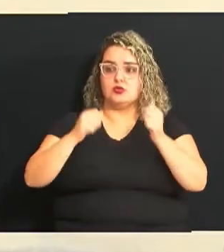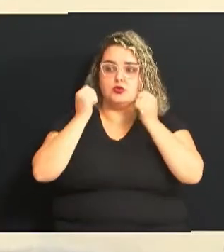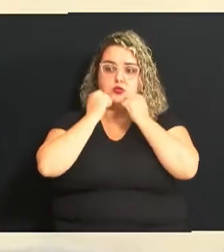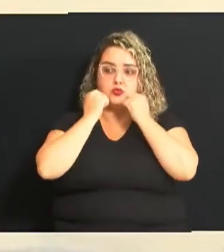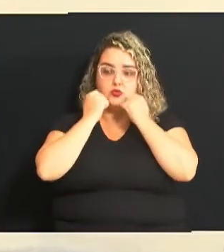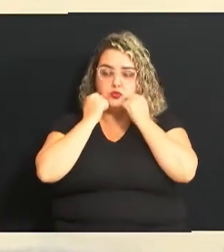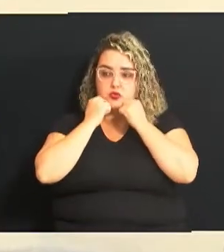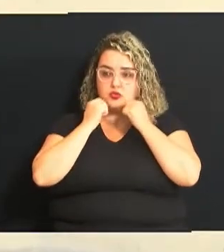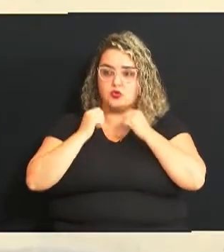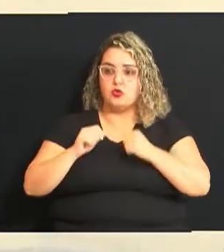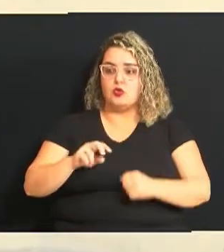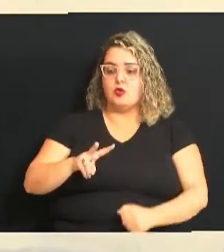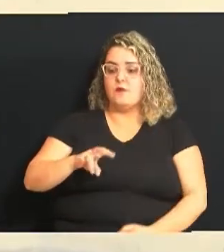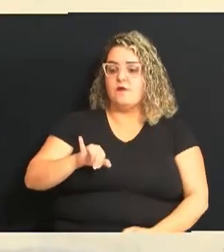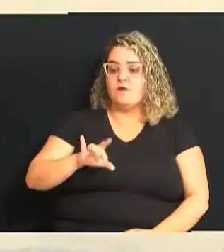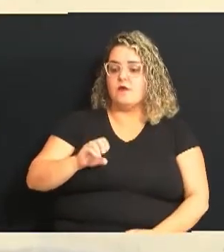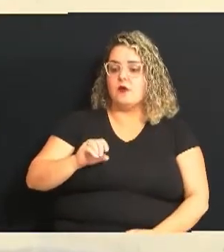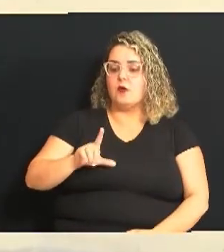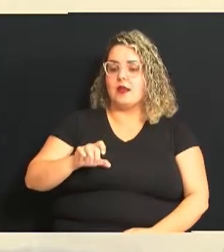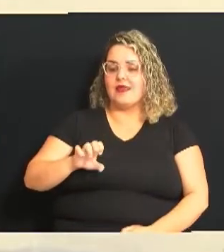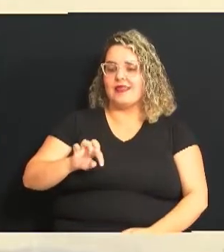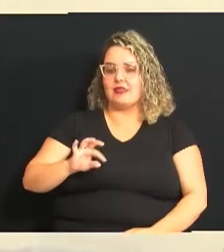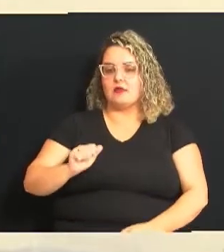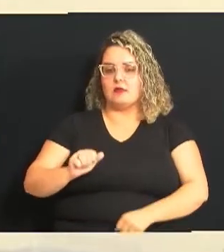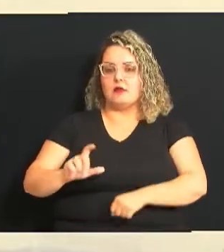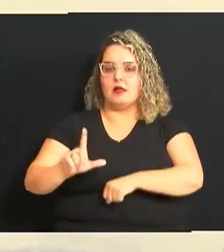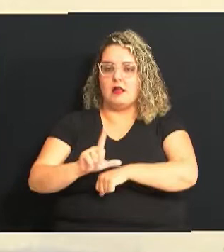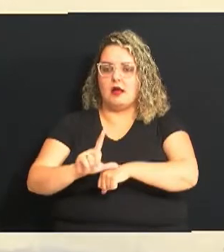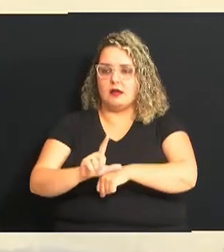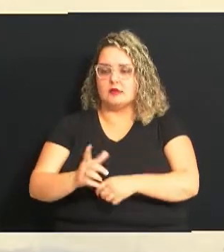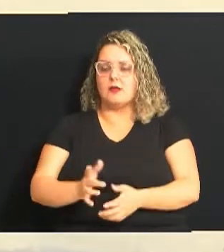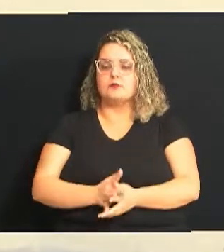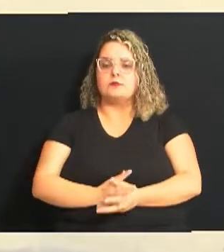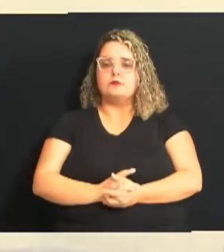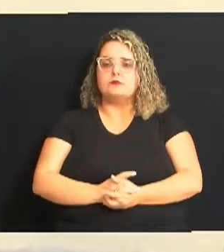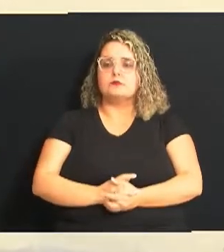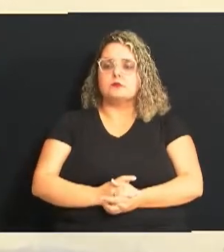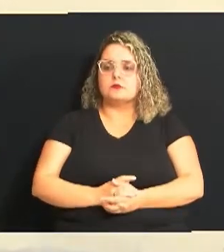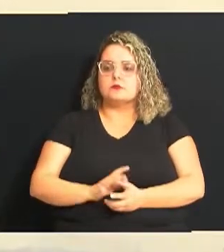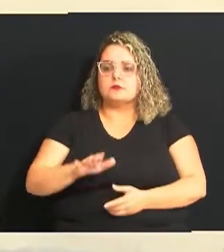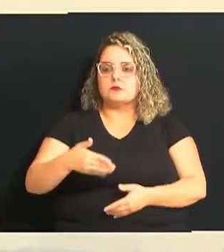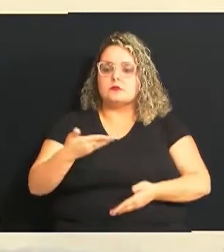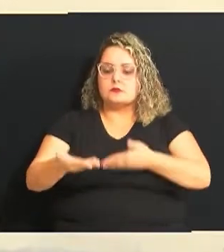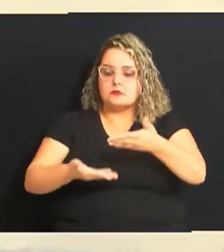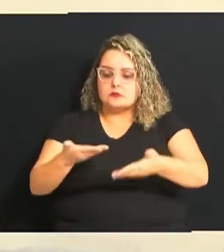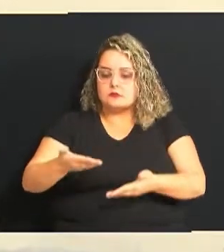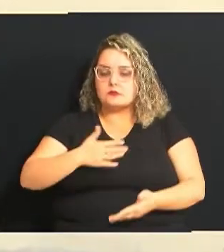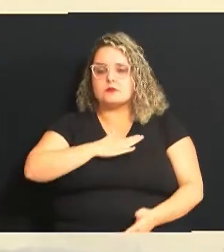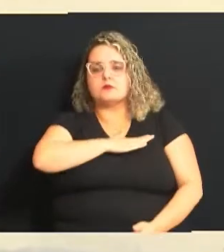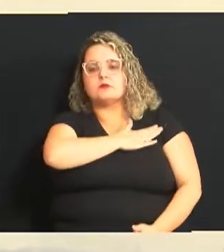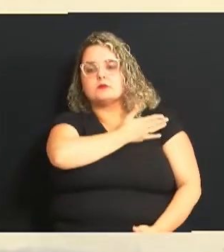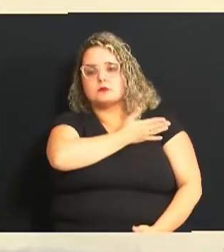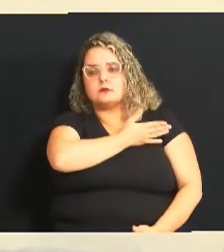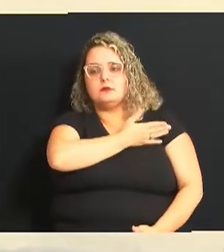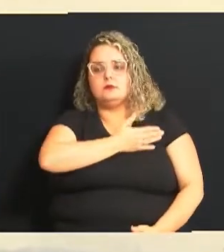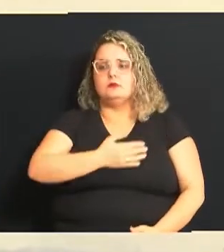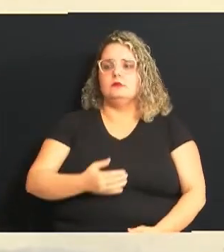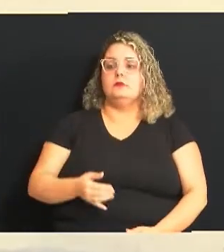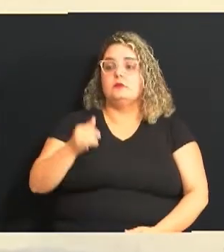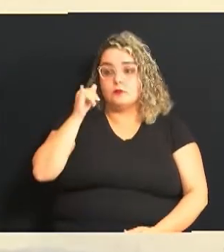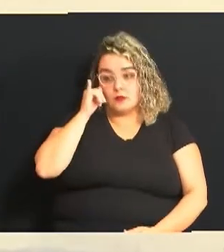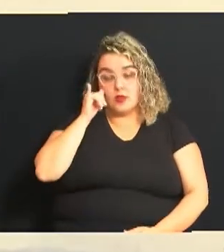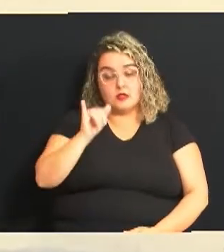nós iniciamos ela. Por quê? Quando você trata o preconceito, você previne